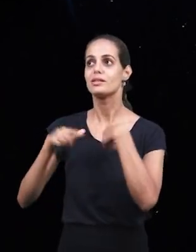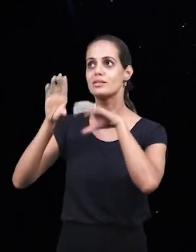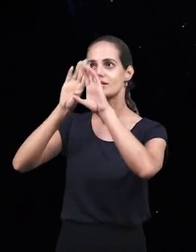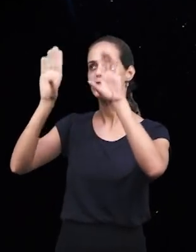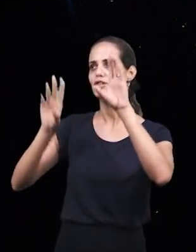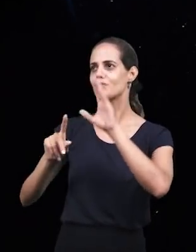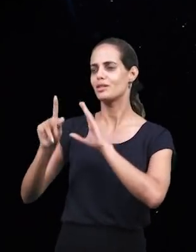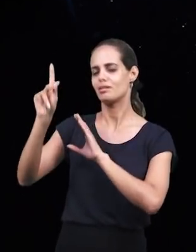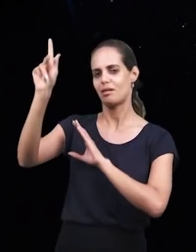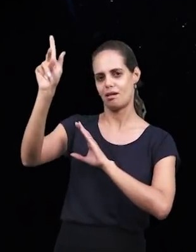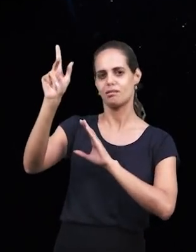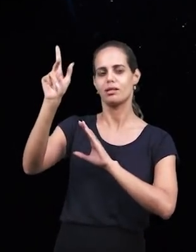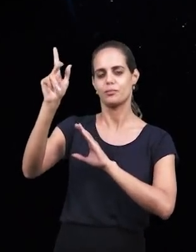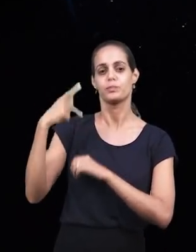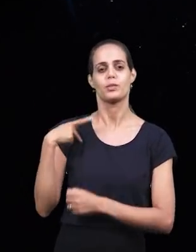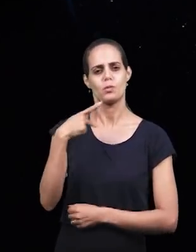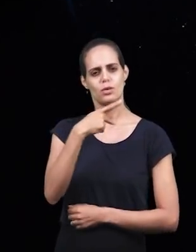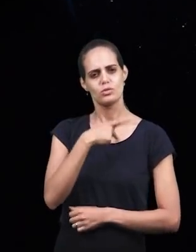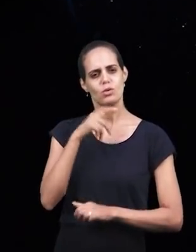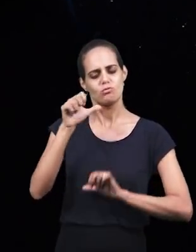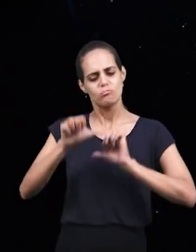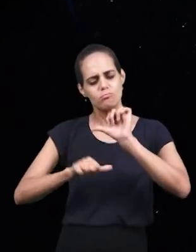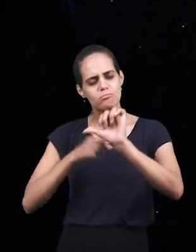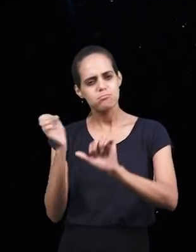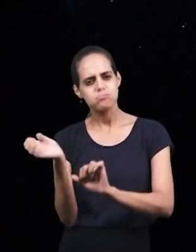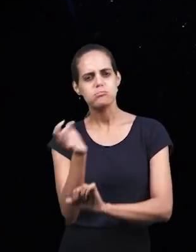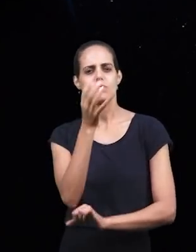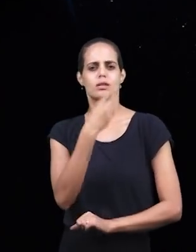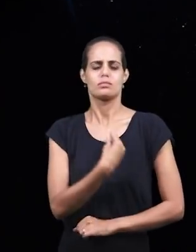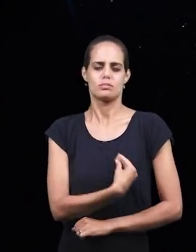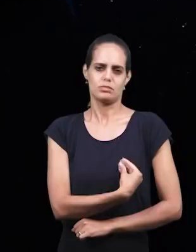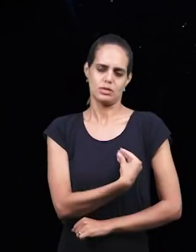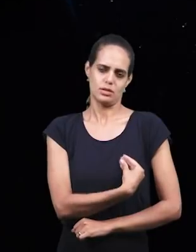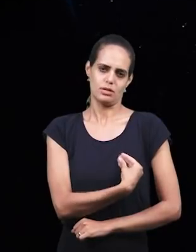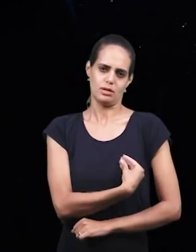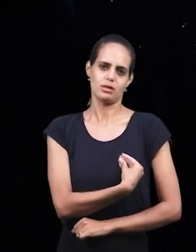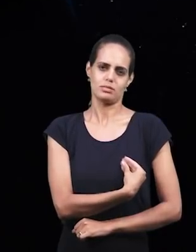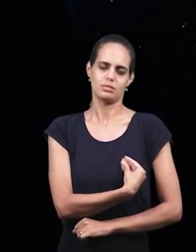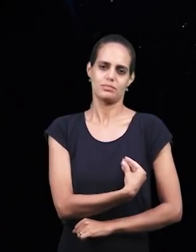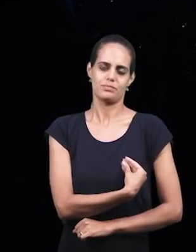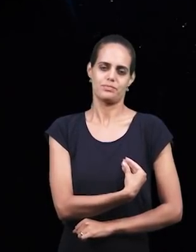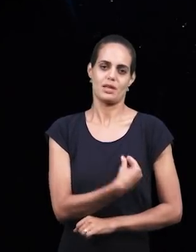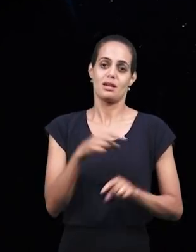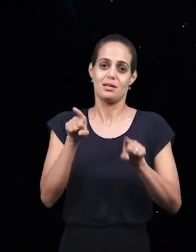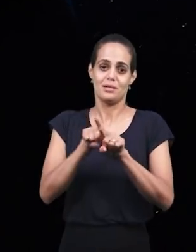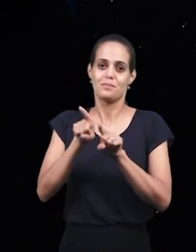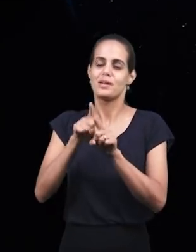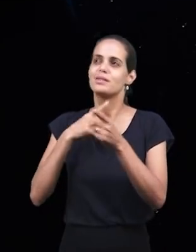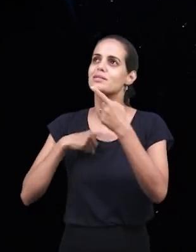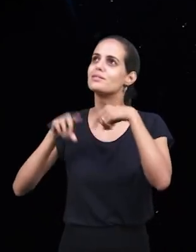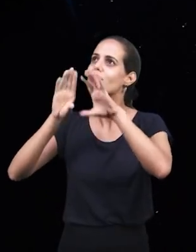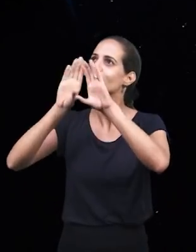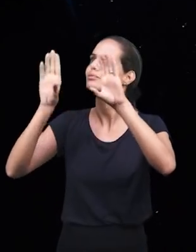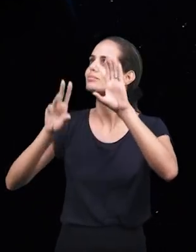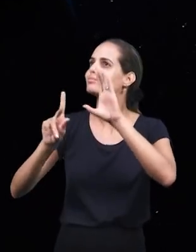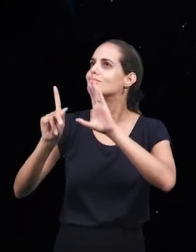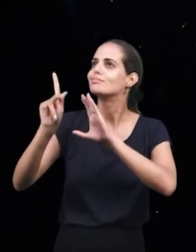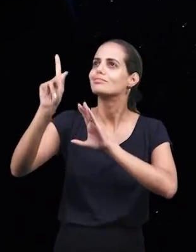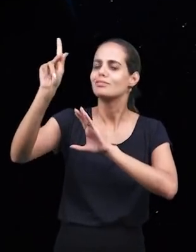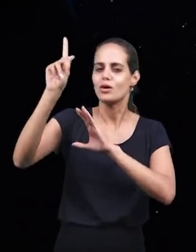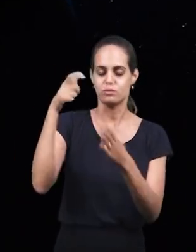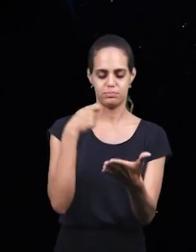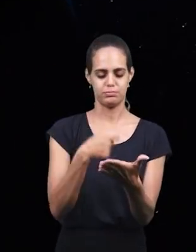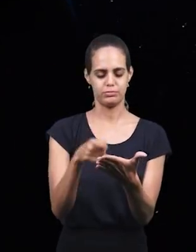pela graça que vislumbra, assim como ele, sua nova morada no céu. Nos versos desta poesia, o